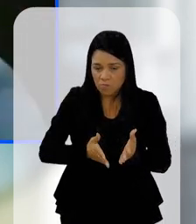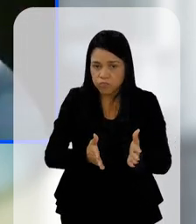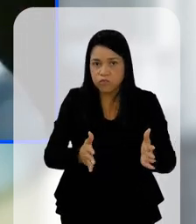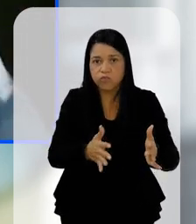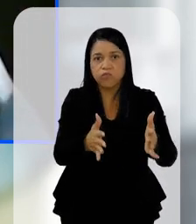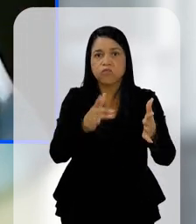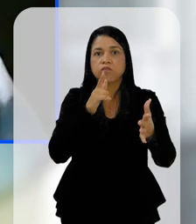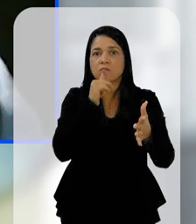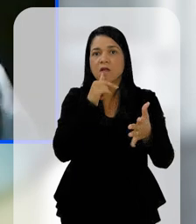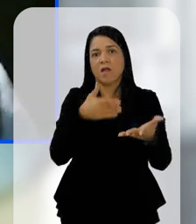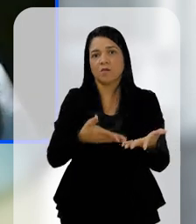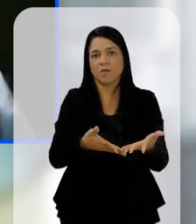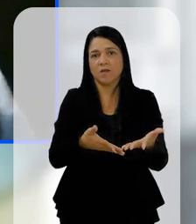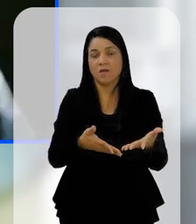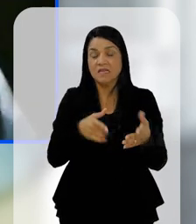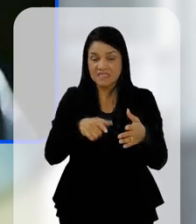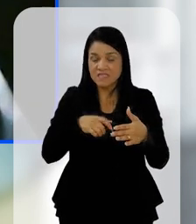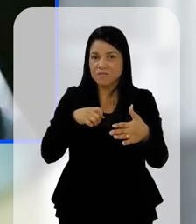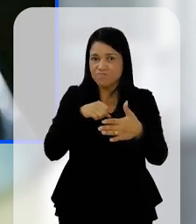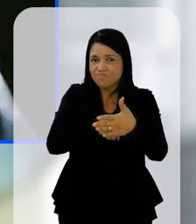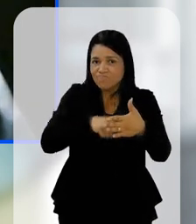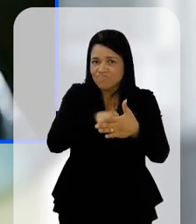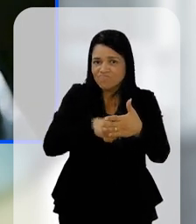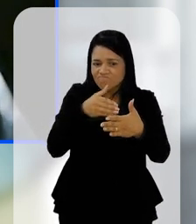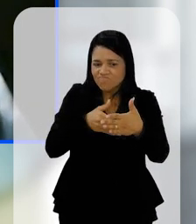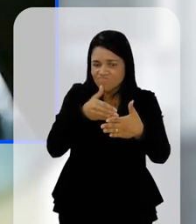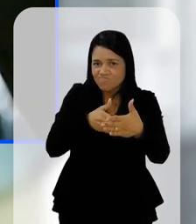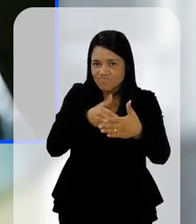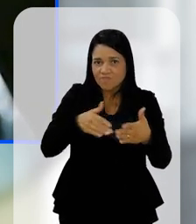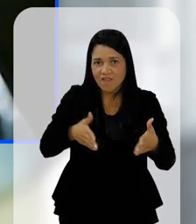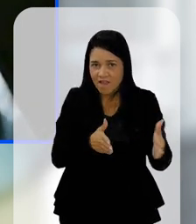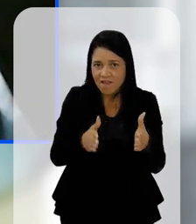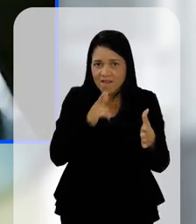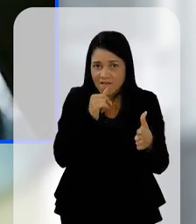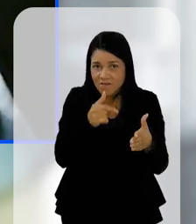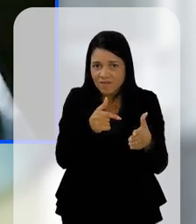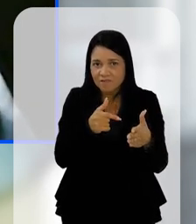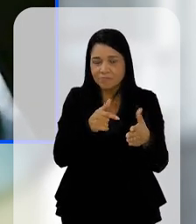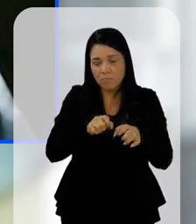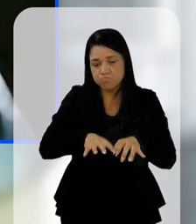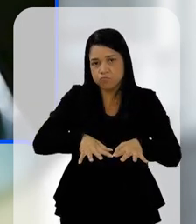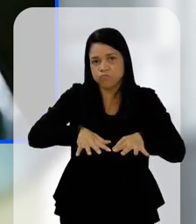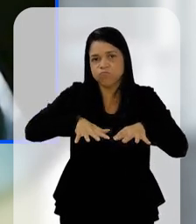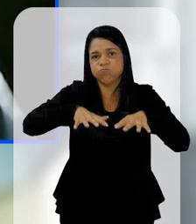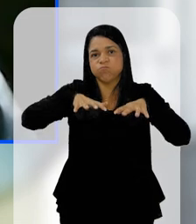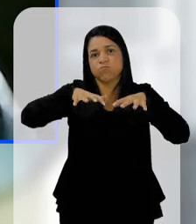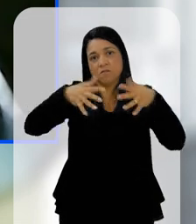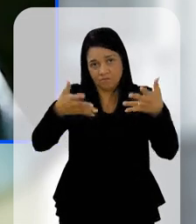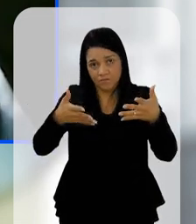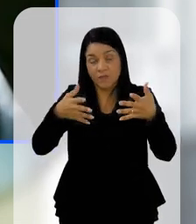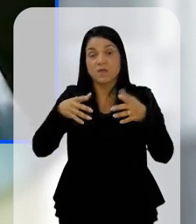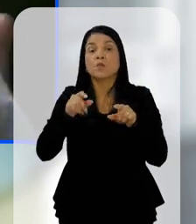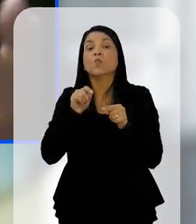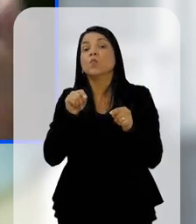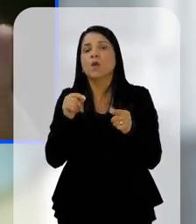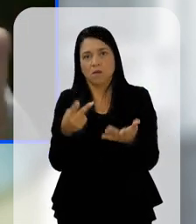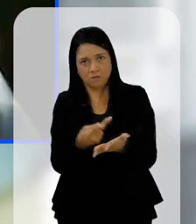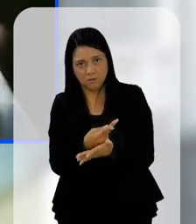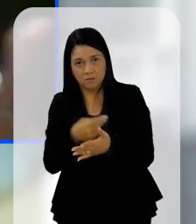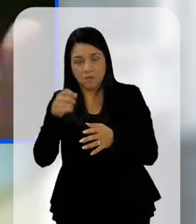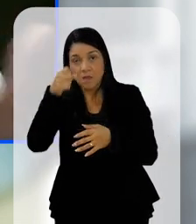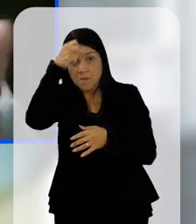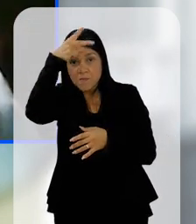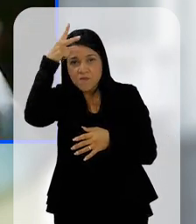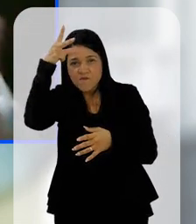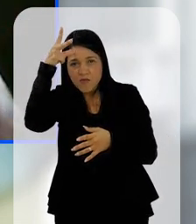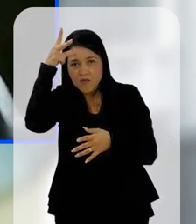obstruídos, potencializam o dano da chuva, da inundação. O que que acontecia? Muitos prefeitos,